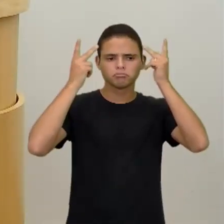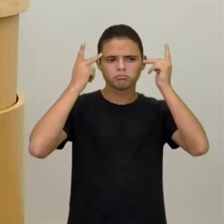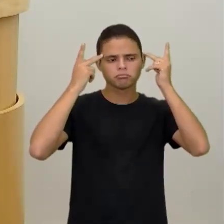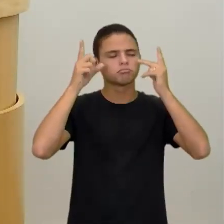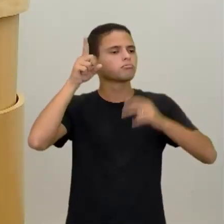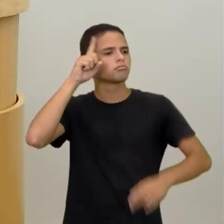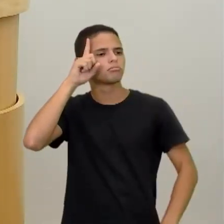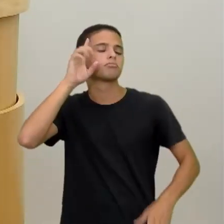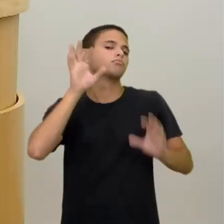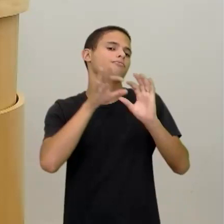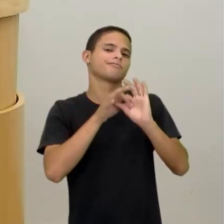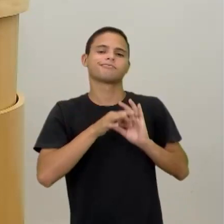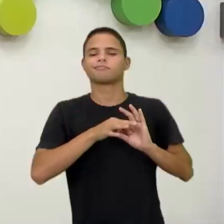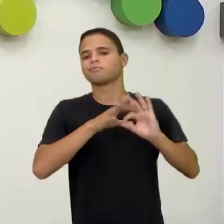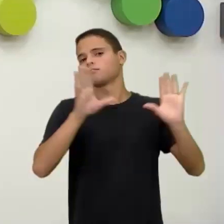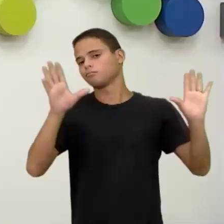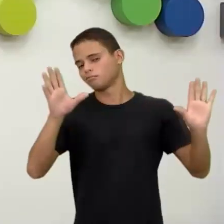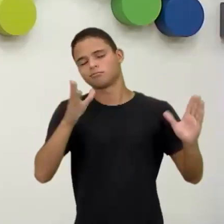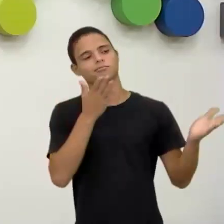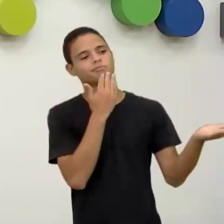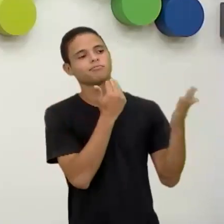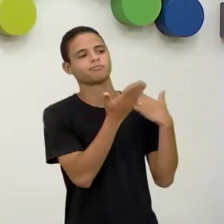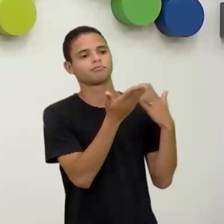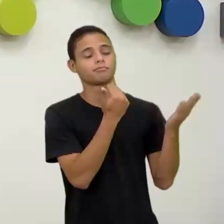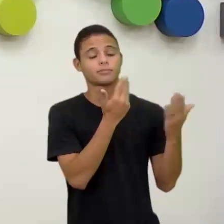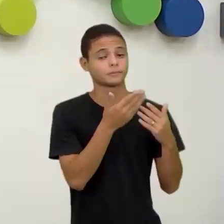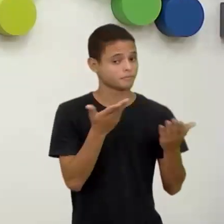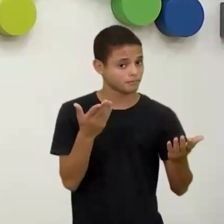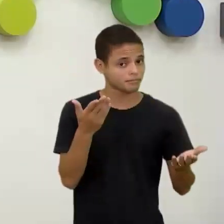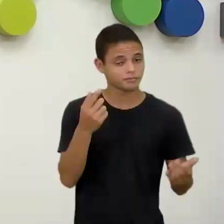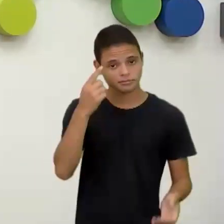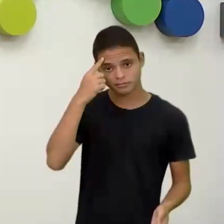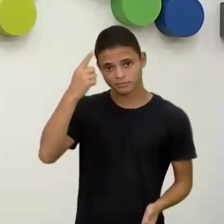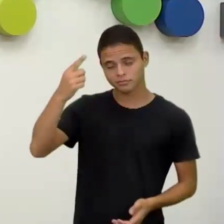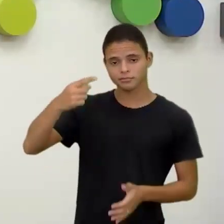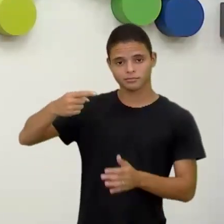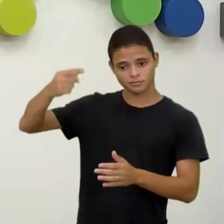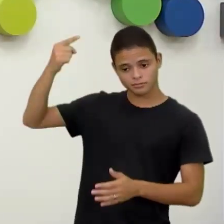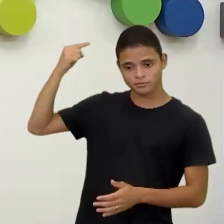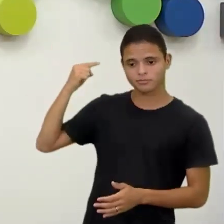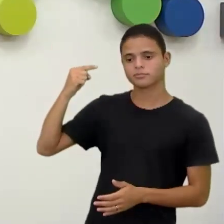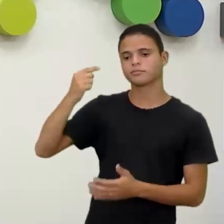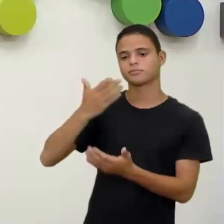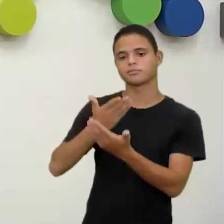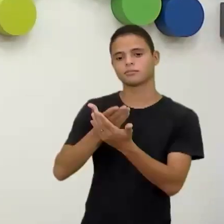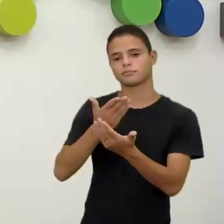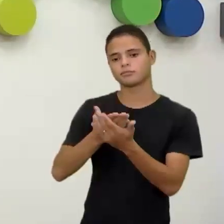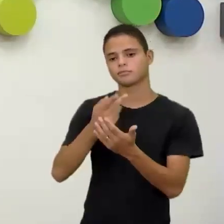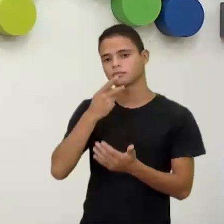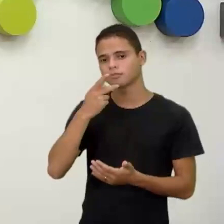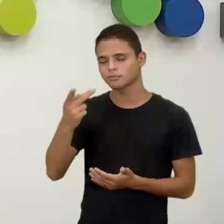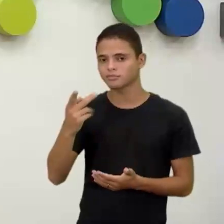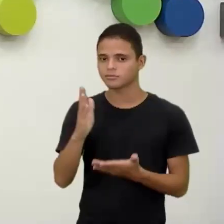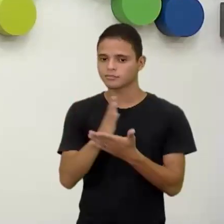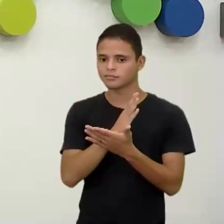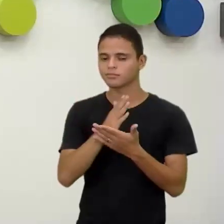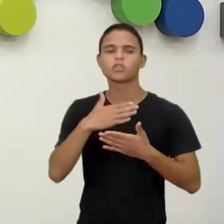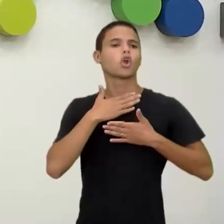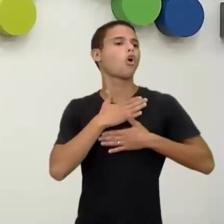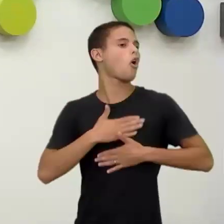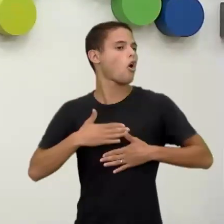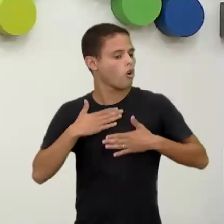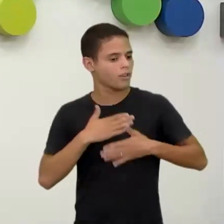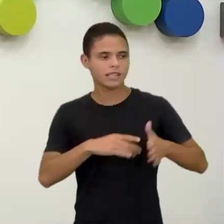mais livre, né? Na aula passada a gente falou sobre fãs da norma. Os fãs da norma. Aí tinha a interação entre